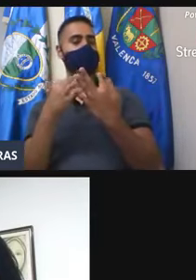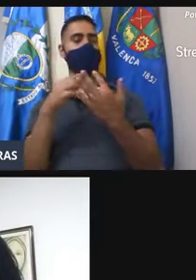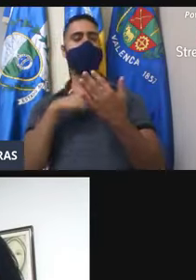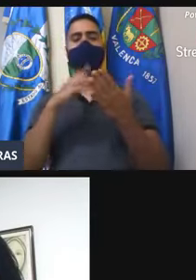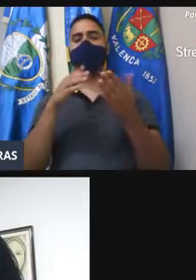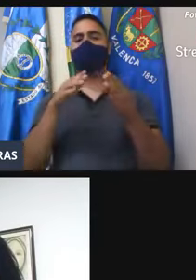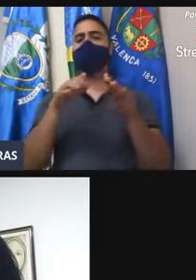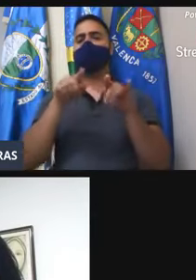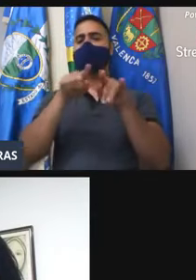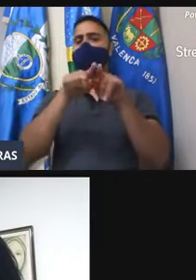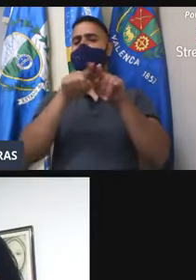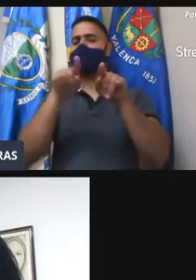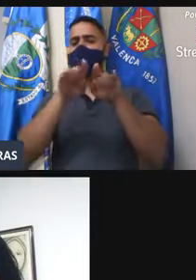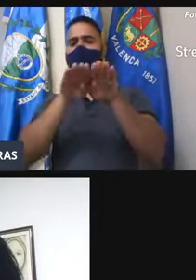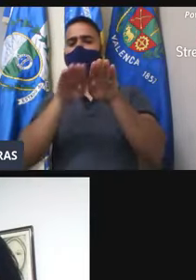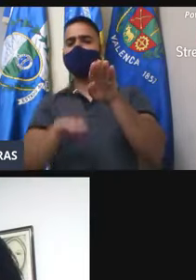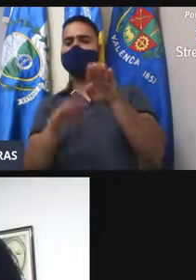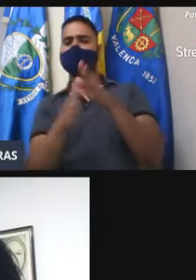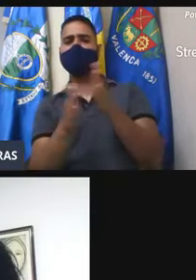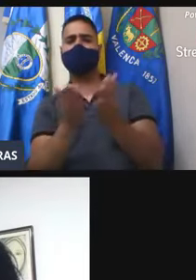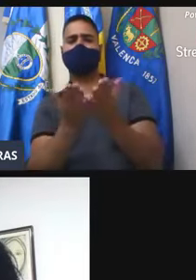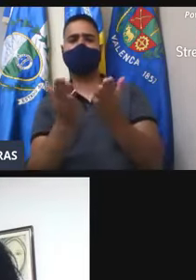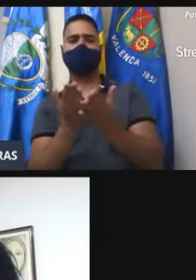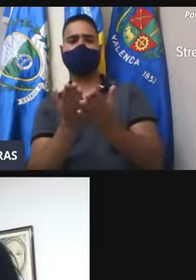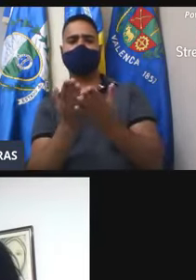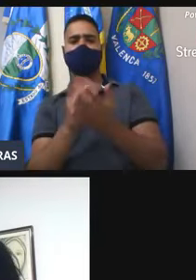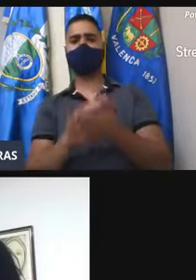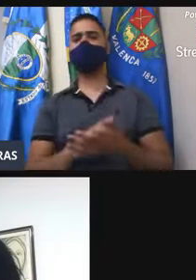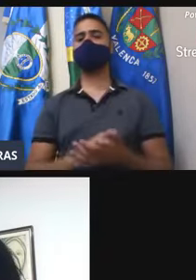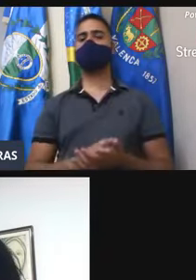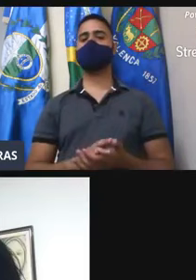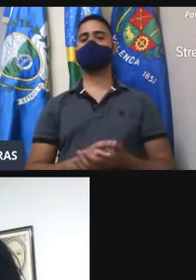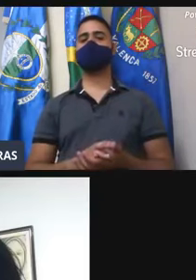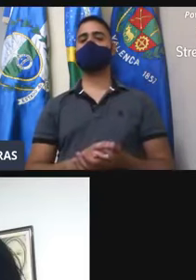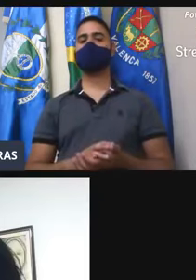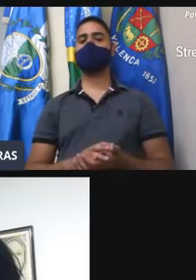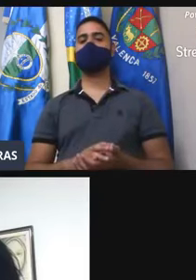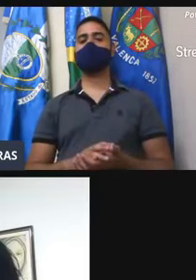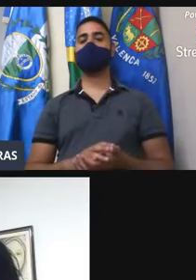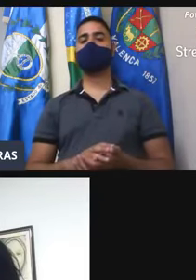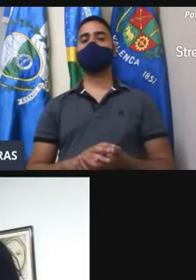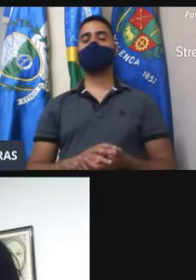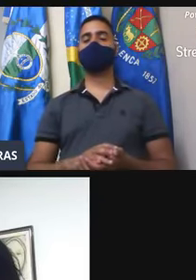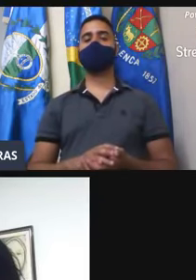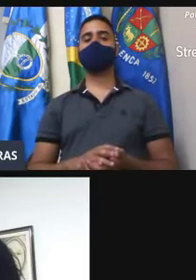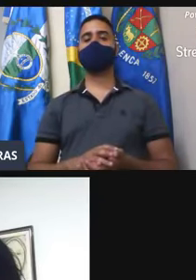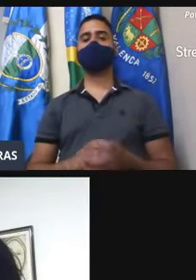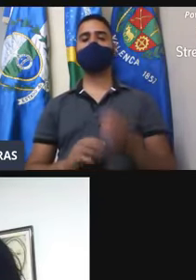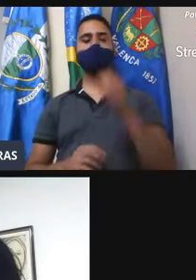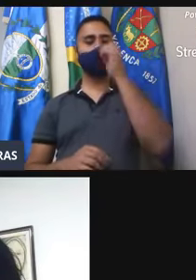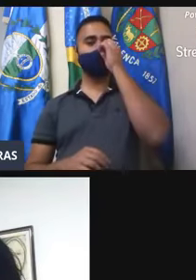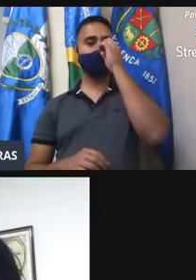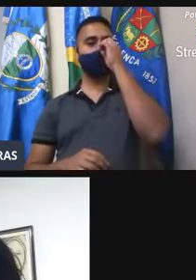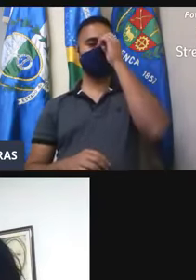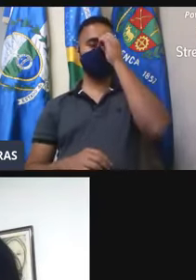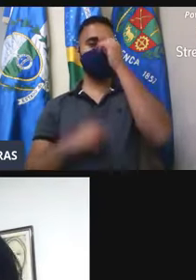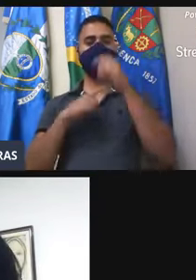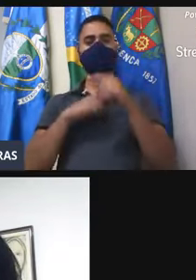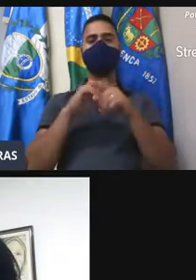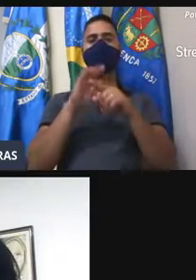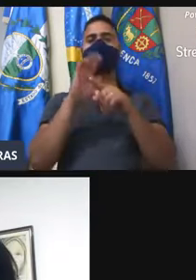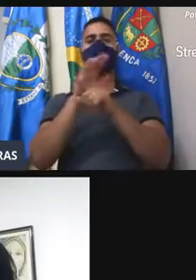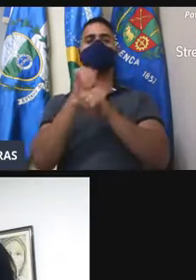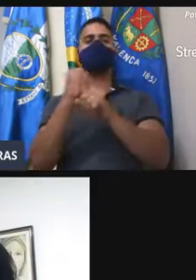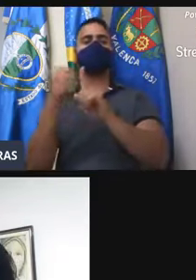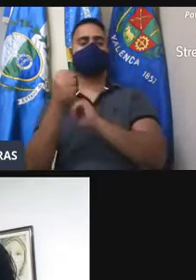atende as características da vulnerabilidade social específica para ganhar aquela cesta. Então, tem assistente social, tem